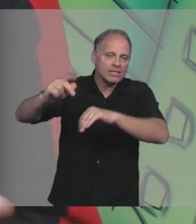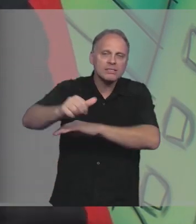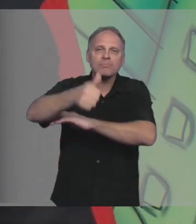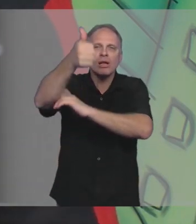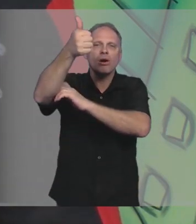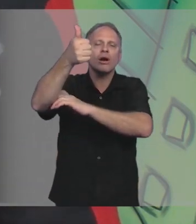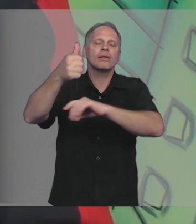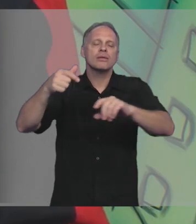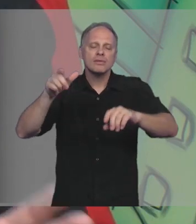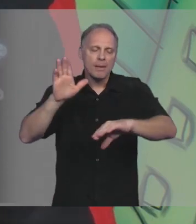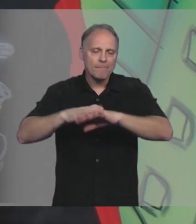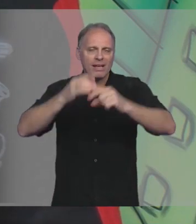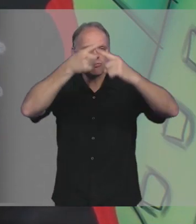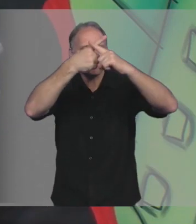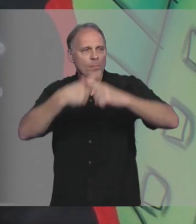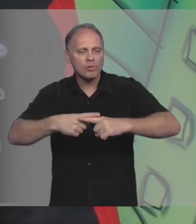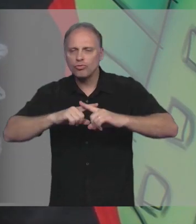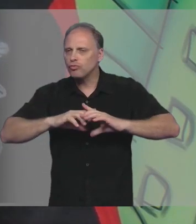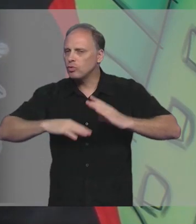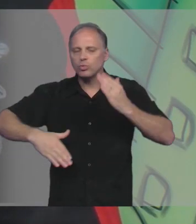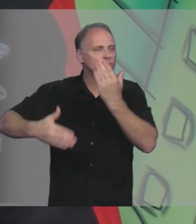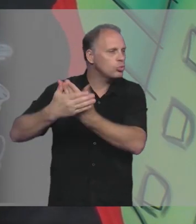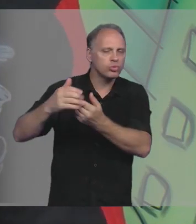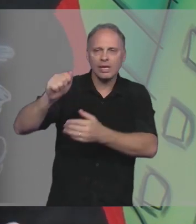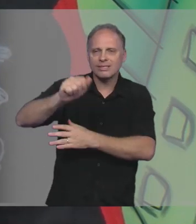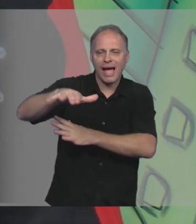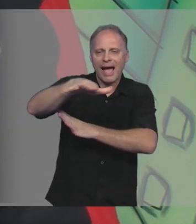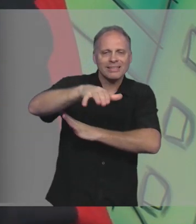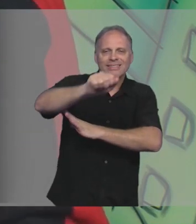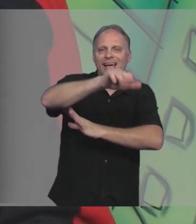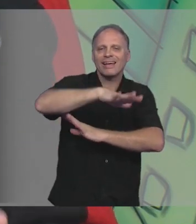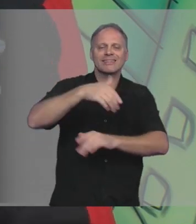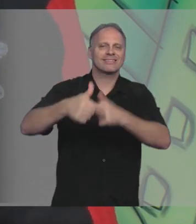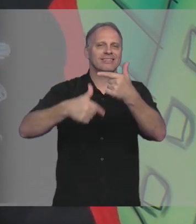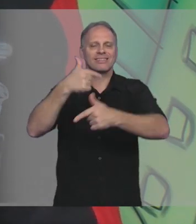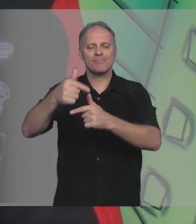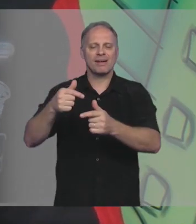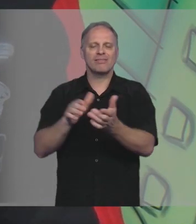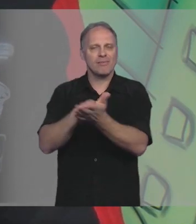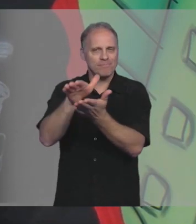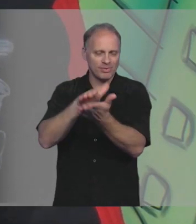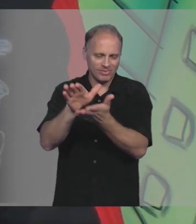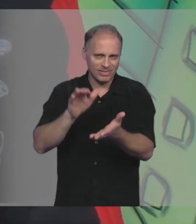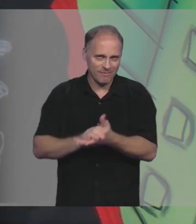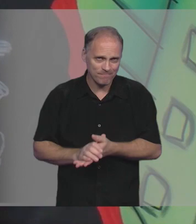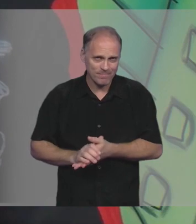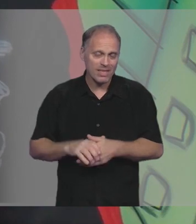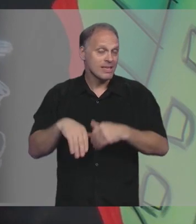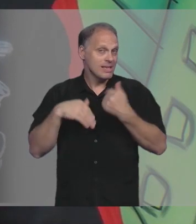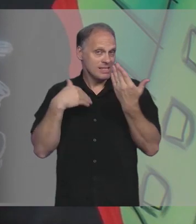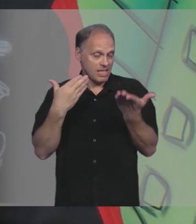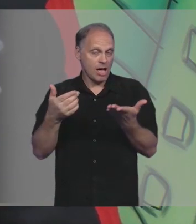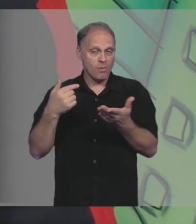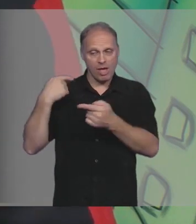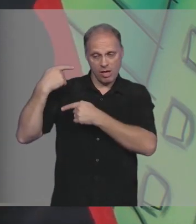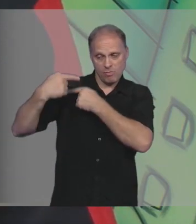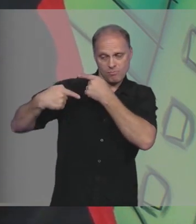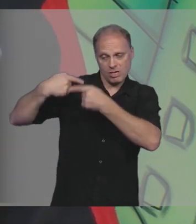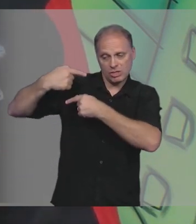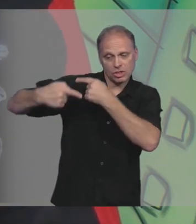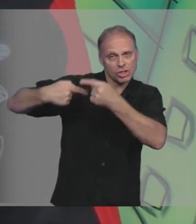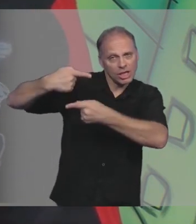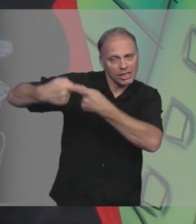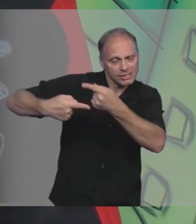para sermos mais competitivos em todas as áreas de serviços e de produção. Tá? Então é mais